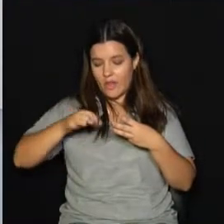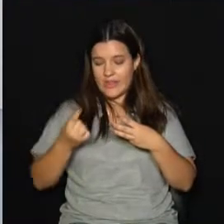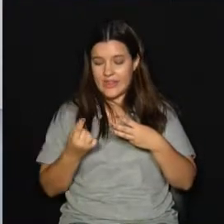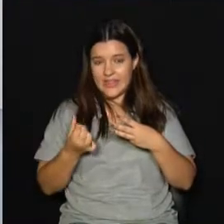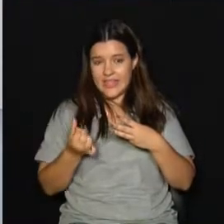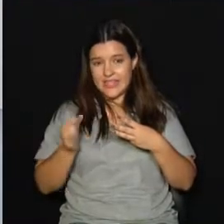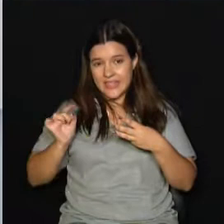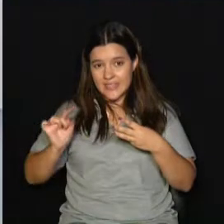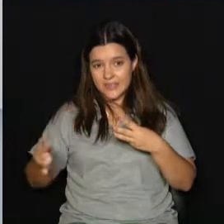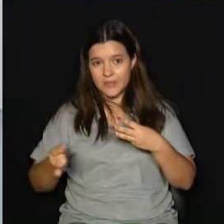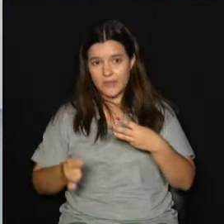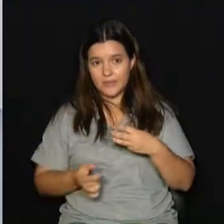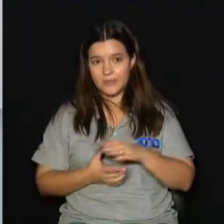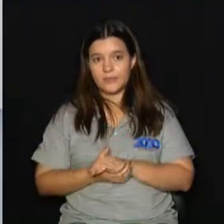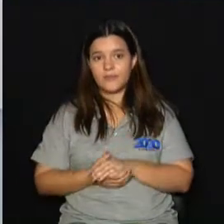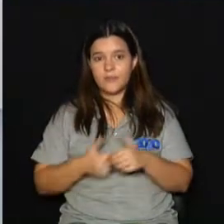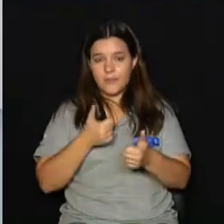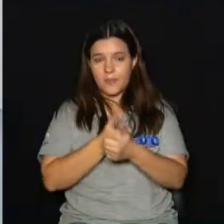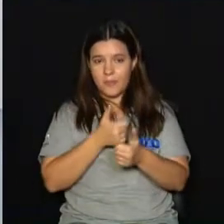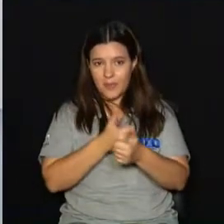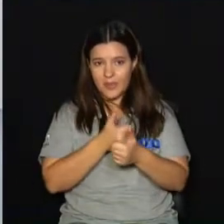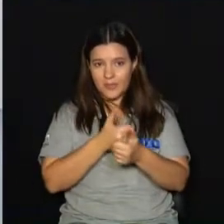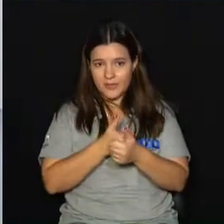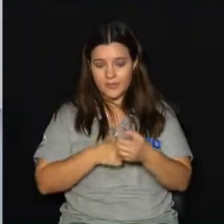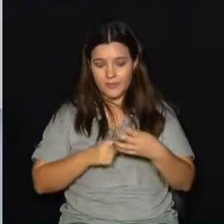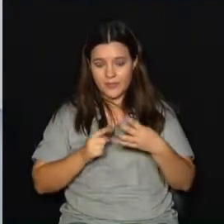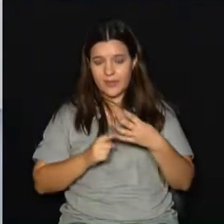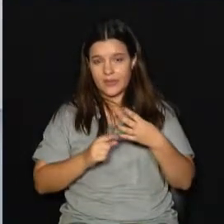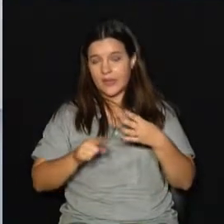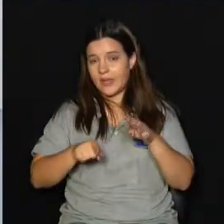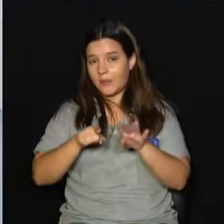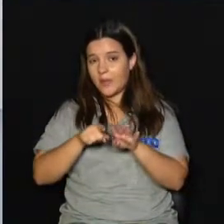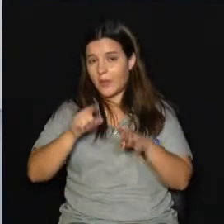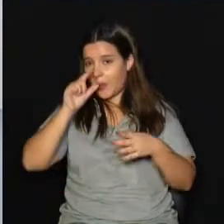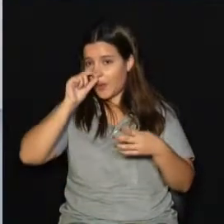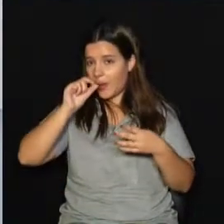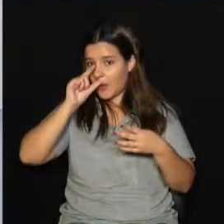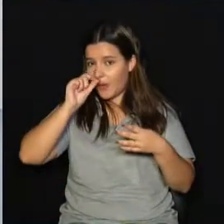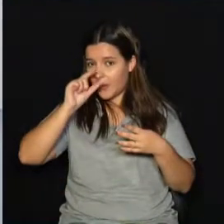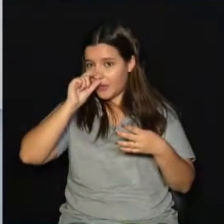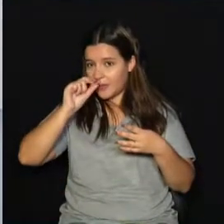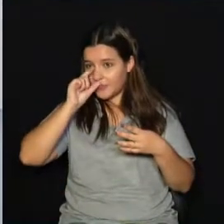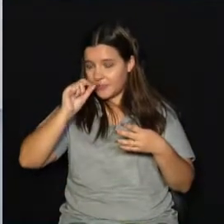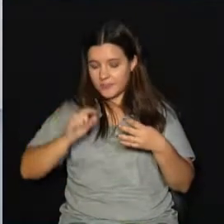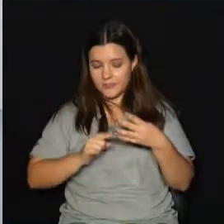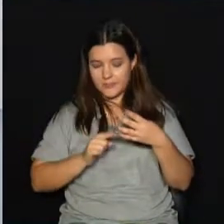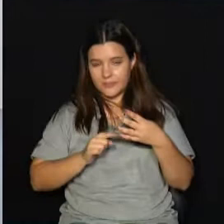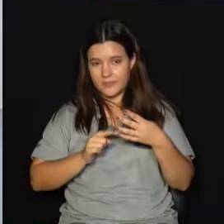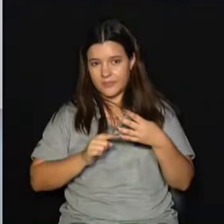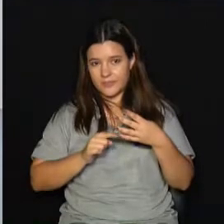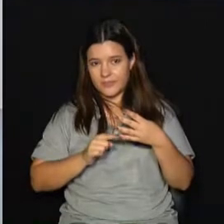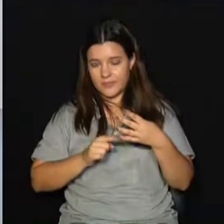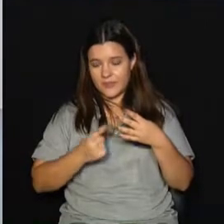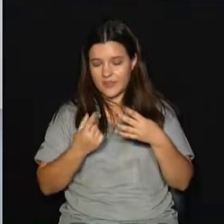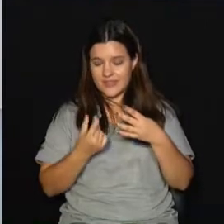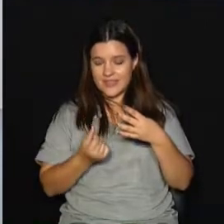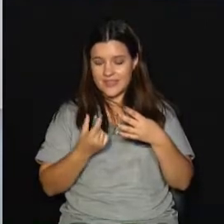96.905 votos. E também próximo, o Arthur Orsi, com